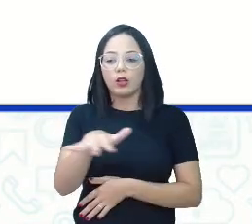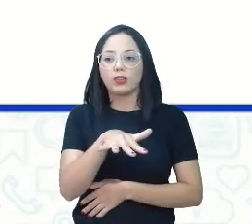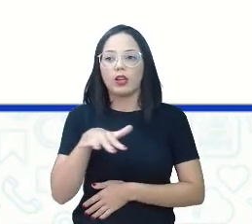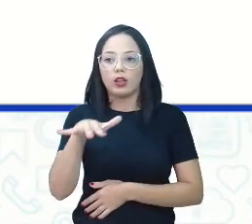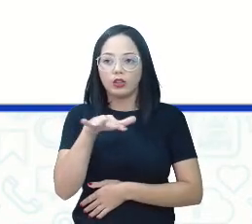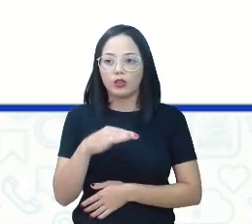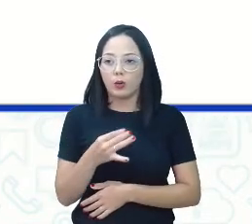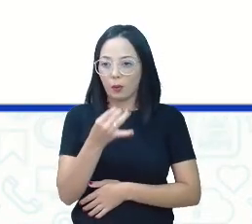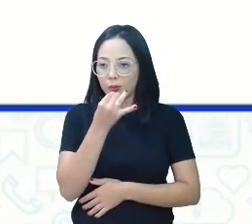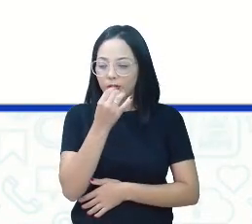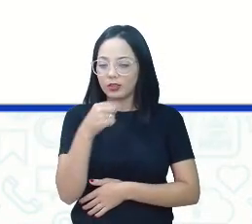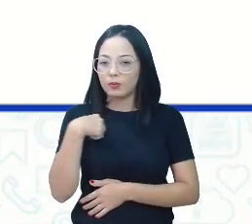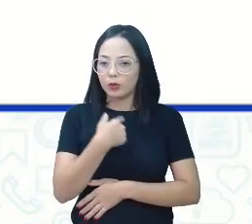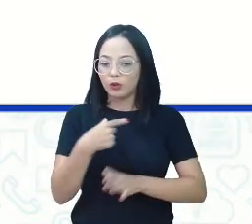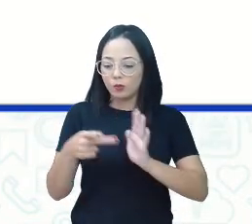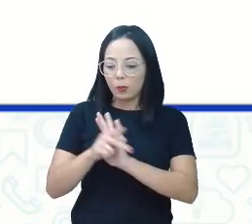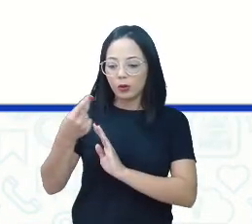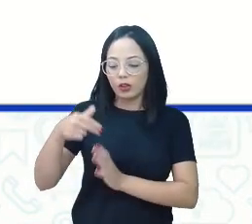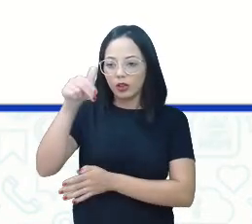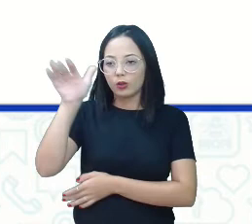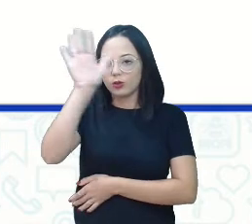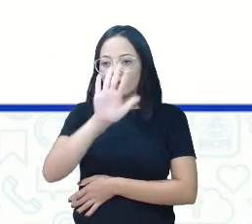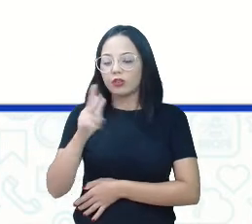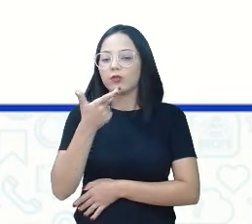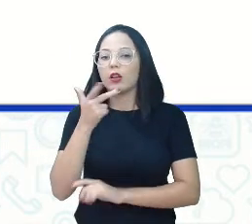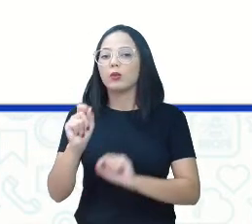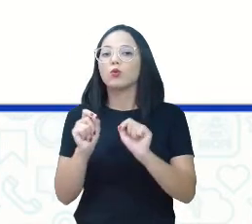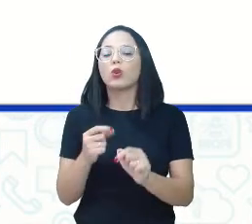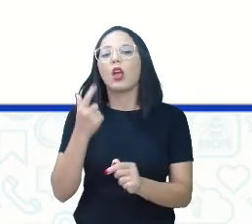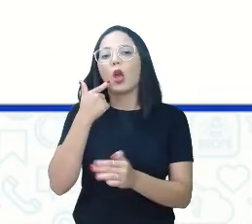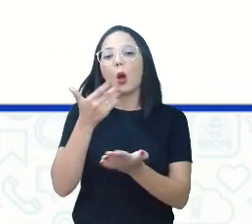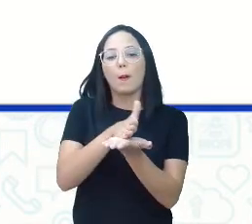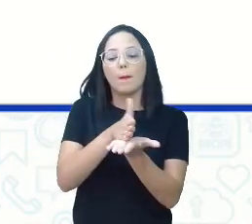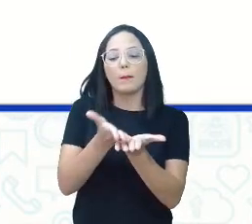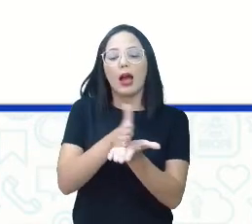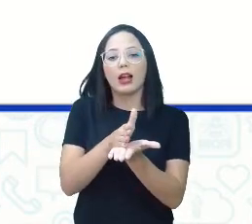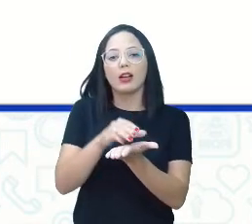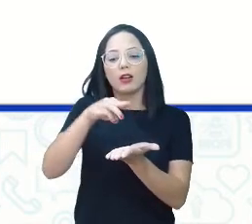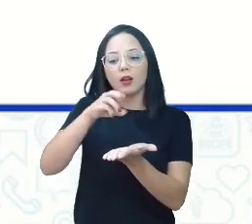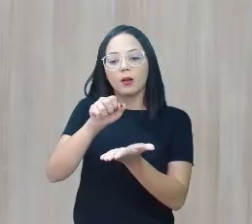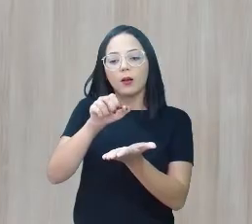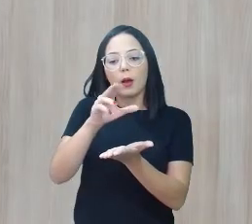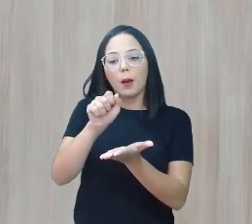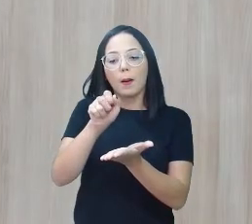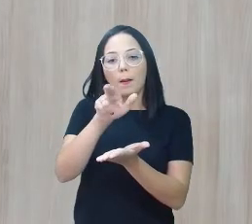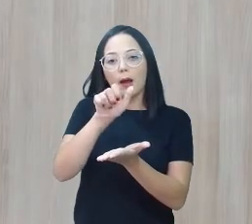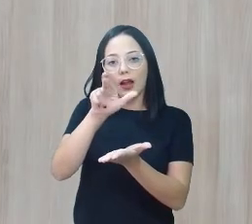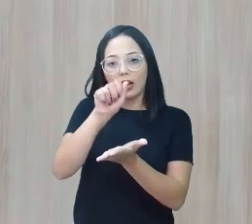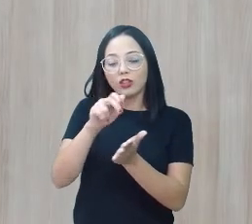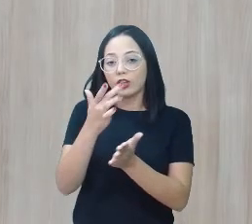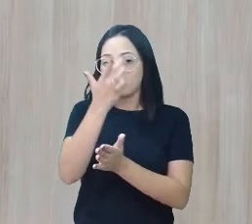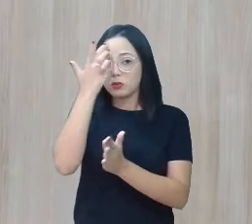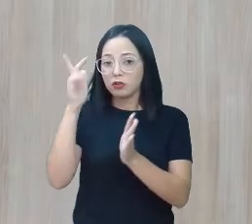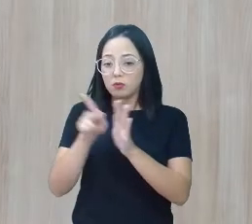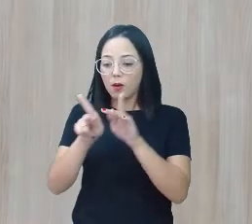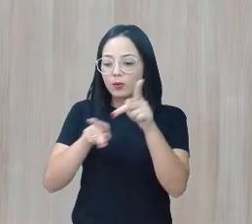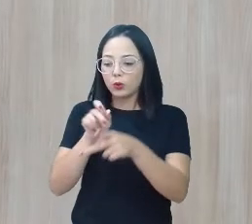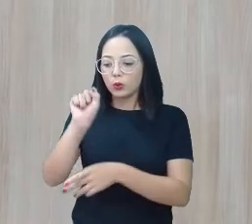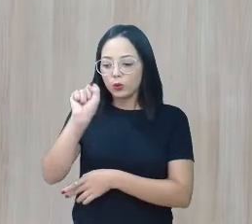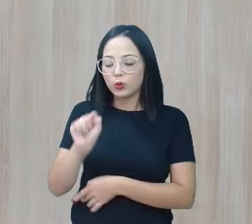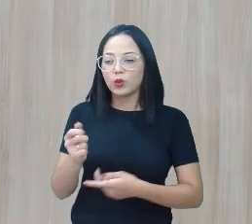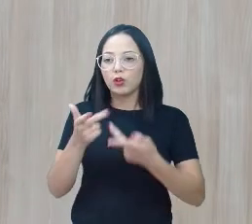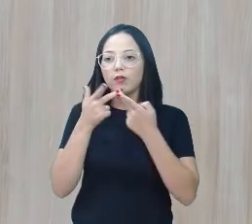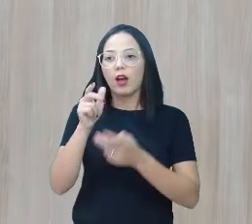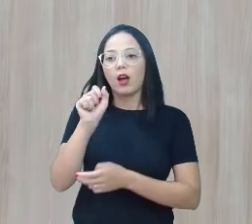um exemplo, nós que somos aqui do Nordeste falamos macaxeira. O pessoal lá do Sudeste, não é?